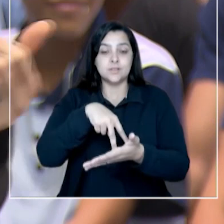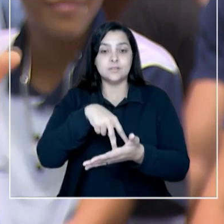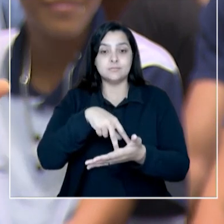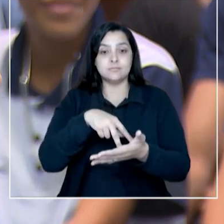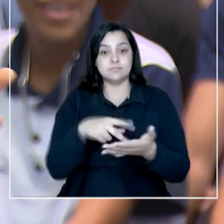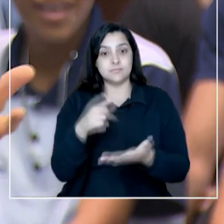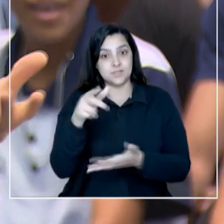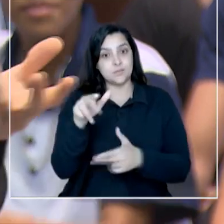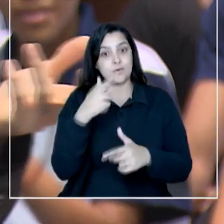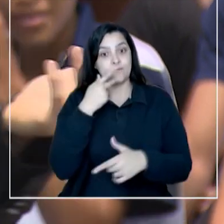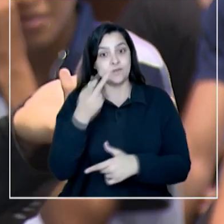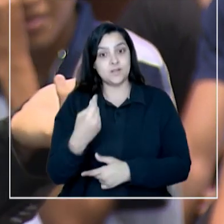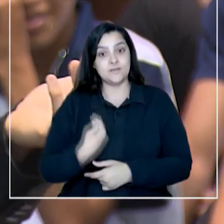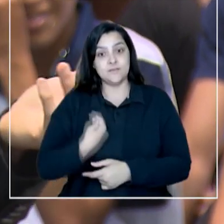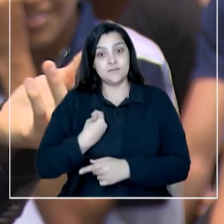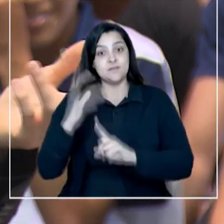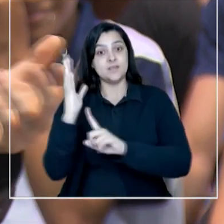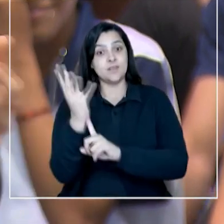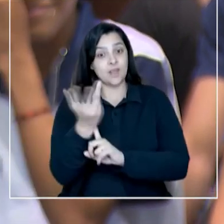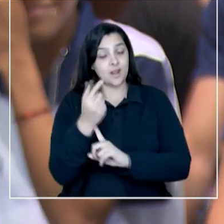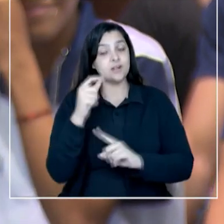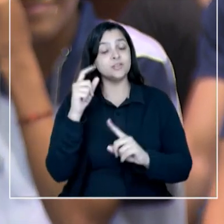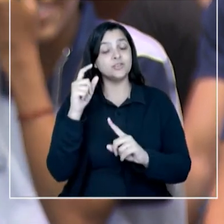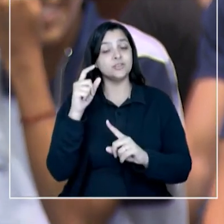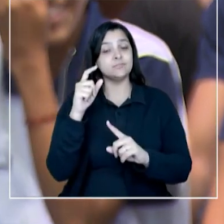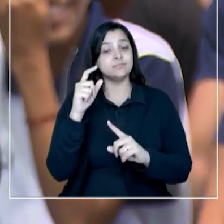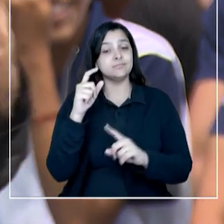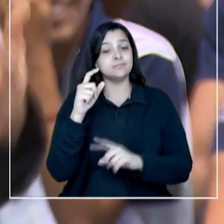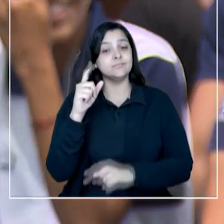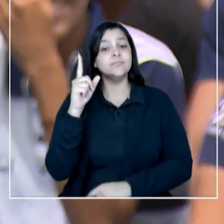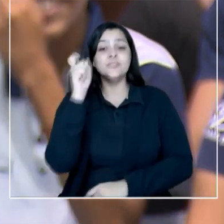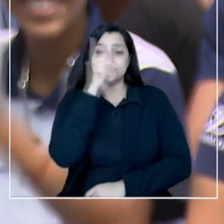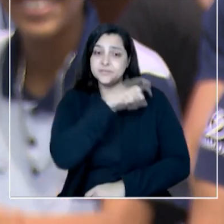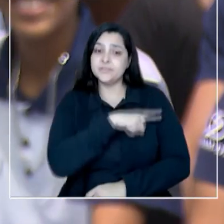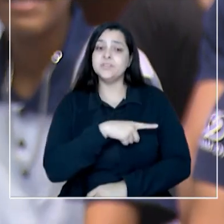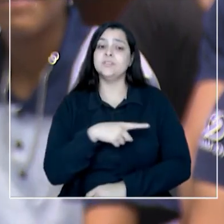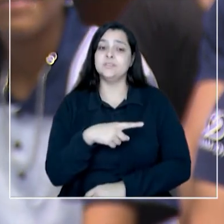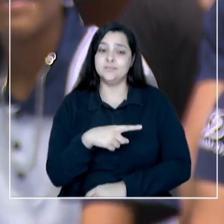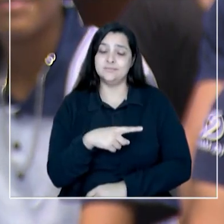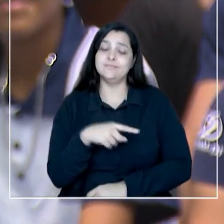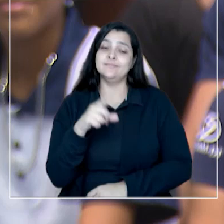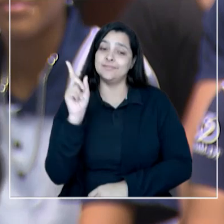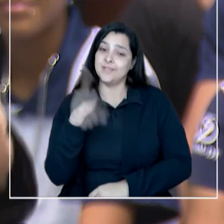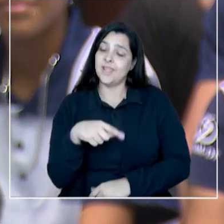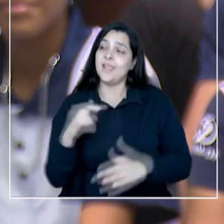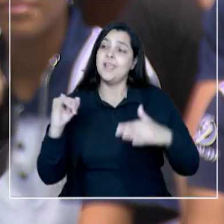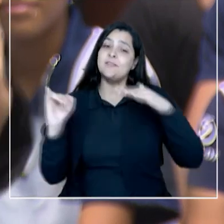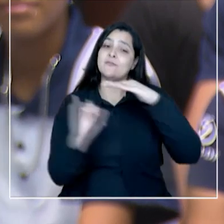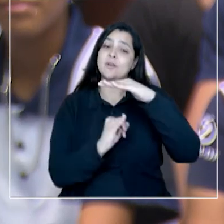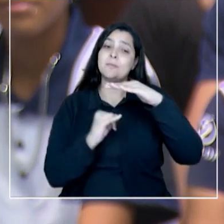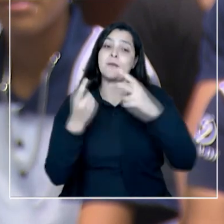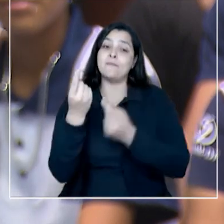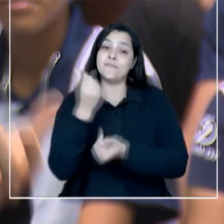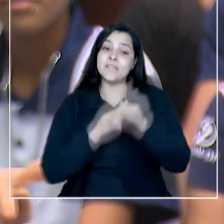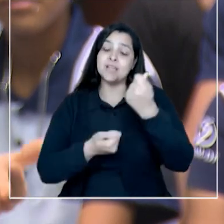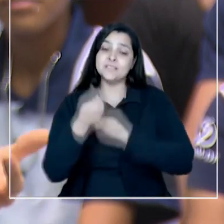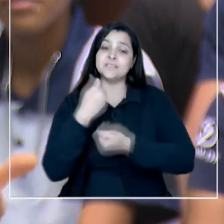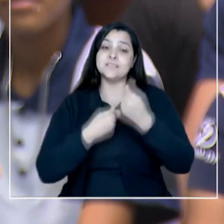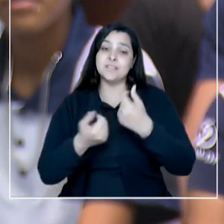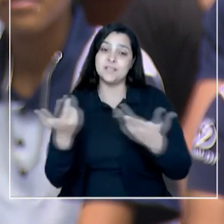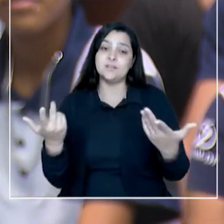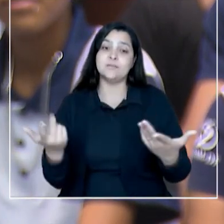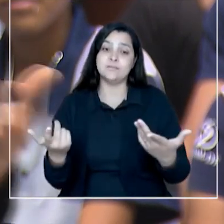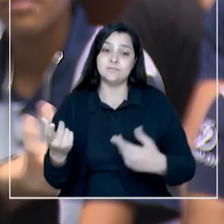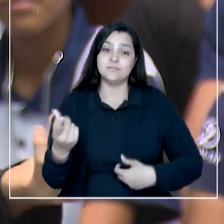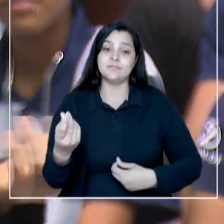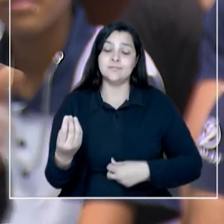falei para vocês, viver de arte, às vezes, é complicado. É um lugar muito mais informal, né? A questão financeira ali é algo que acaba trazendo, de